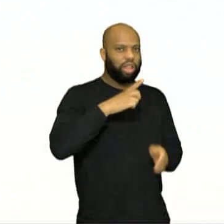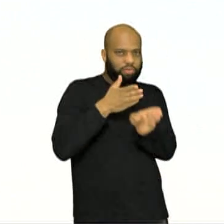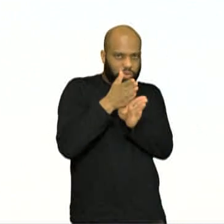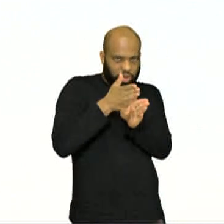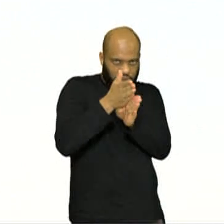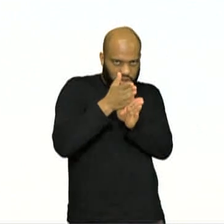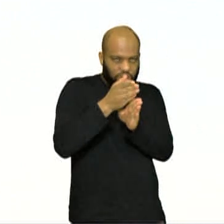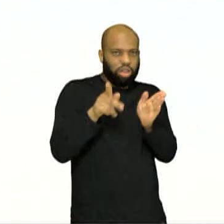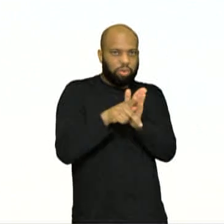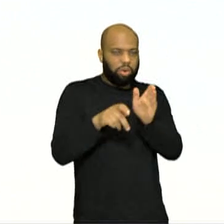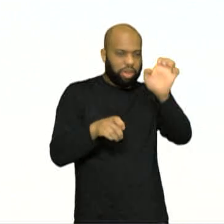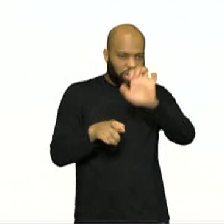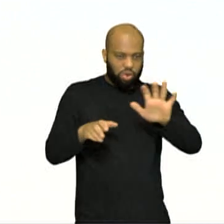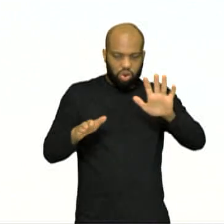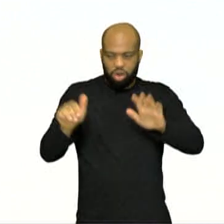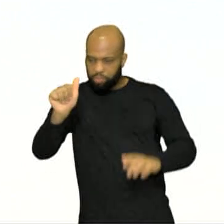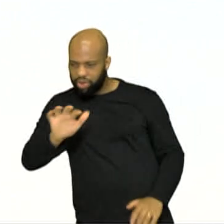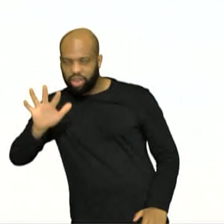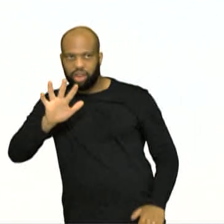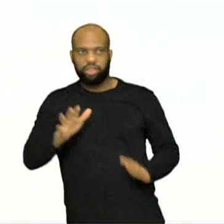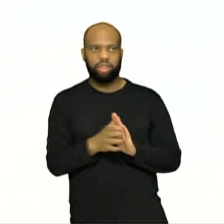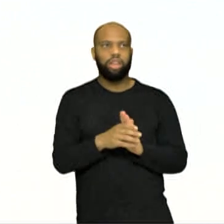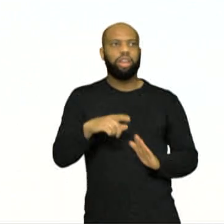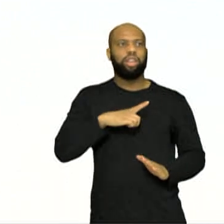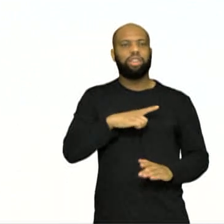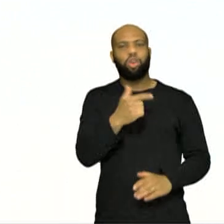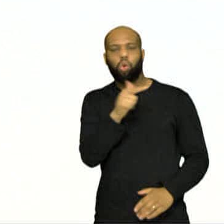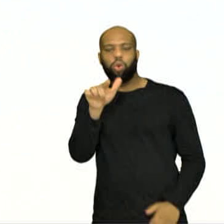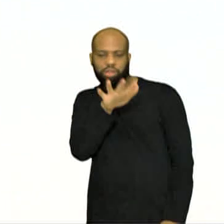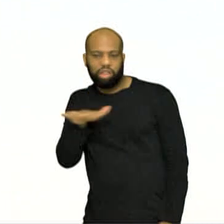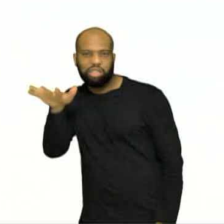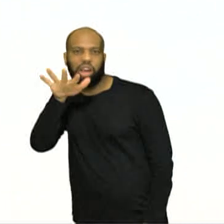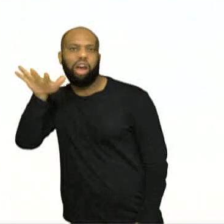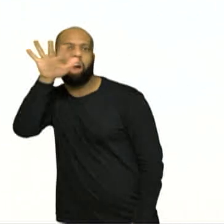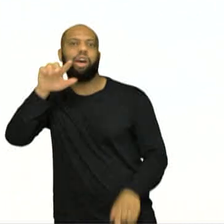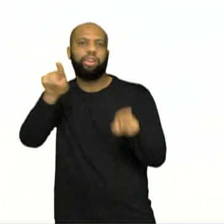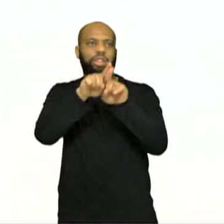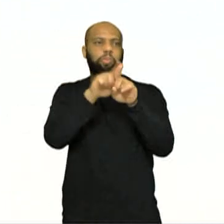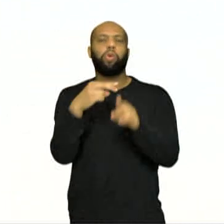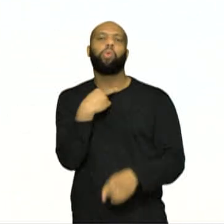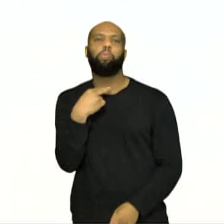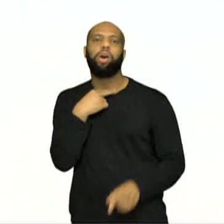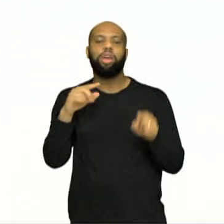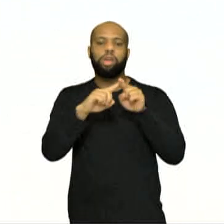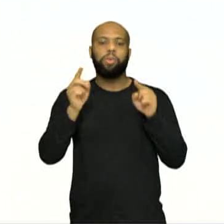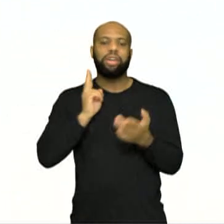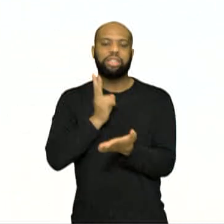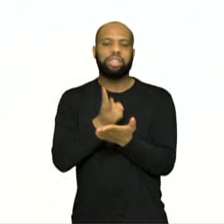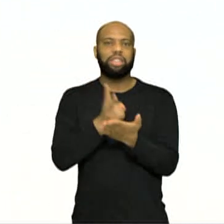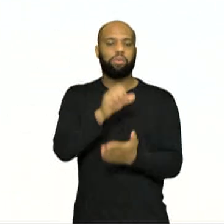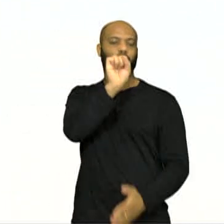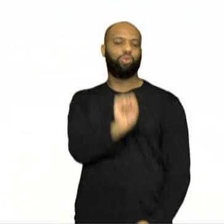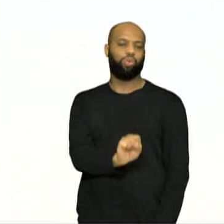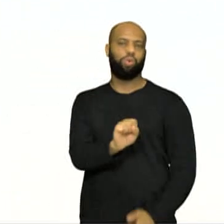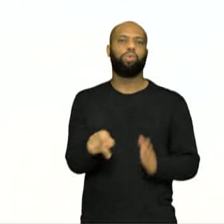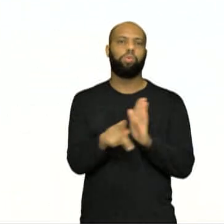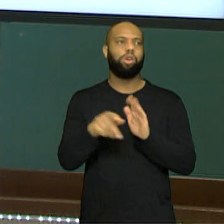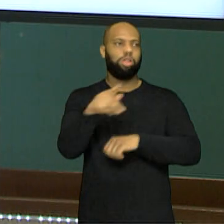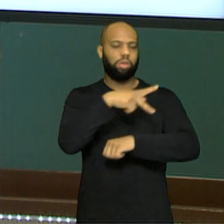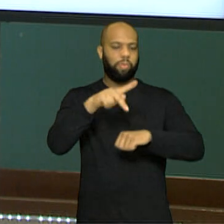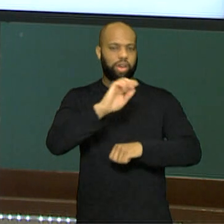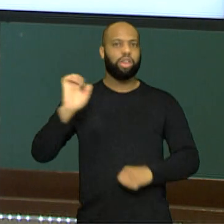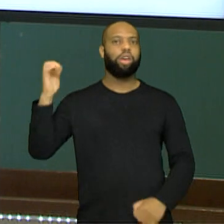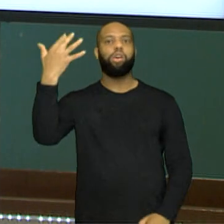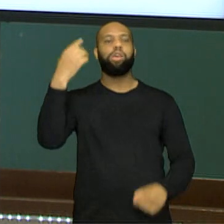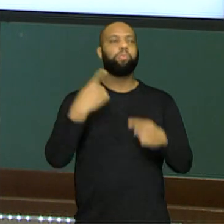a Europa e a Ásia. Vão ter outras áreas bastante ocupadas, mas é sempre ao sul do país. Isso